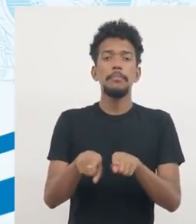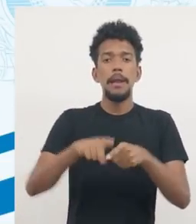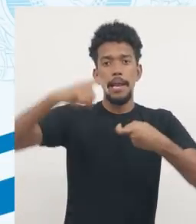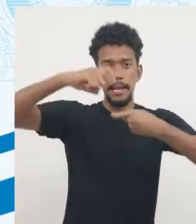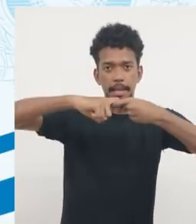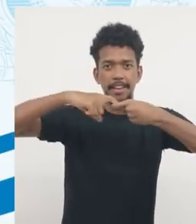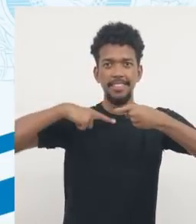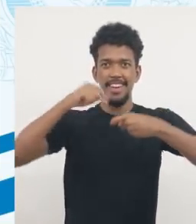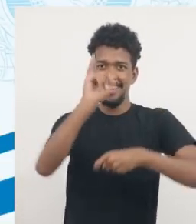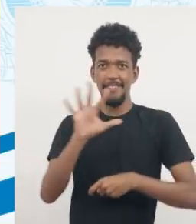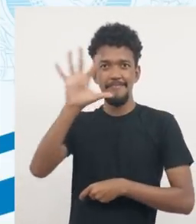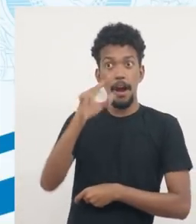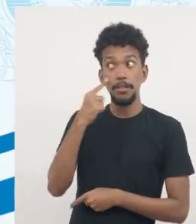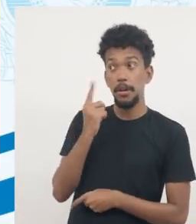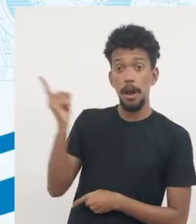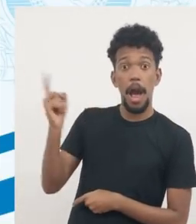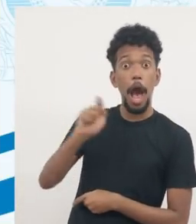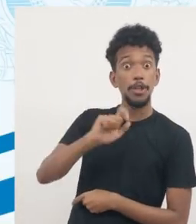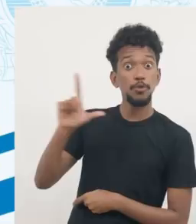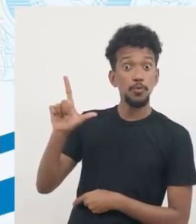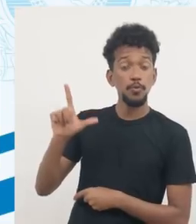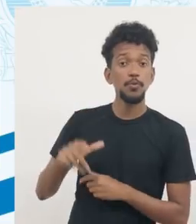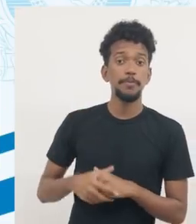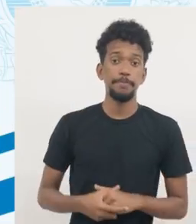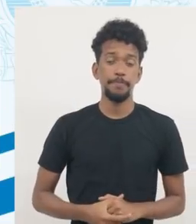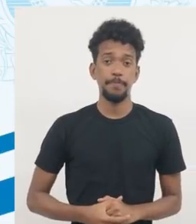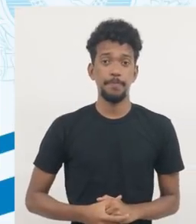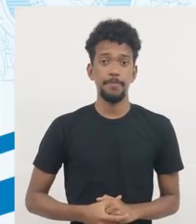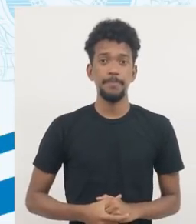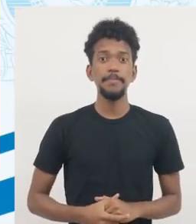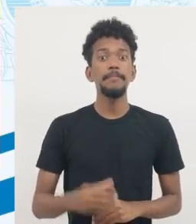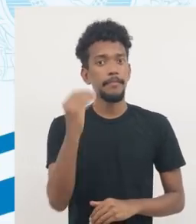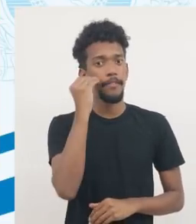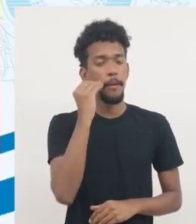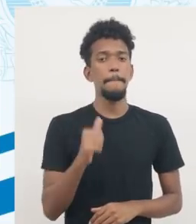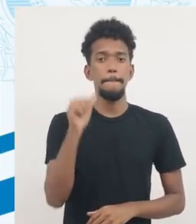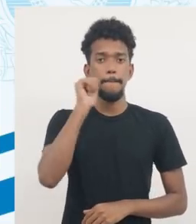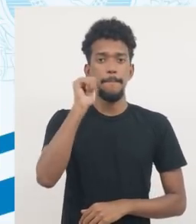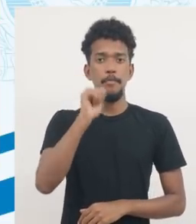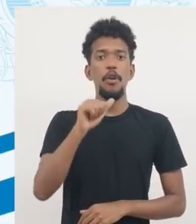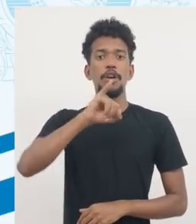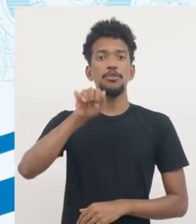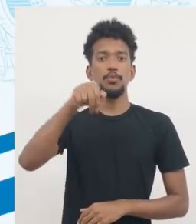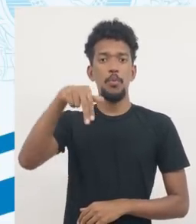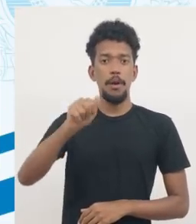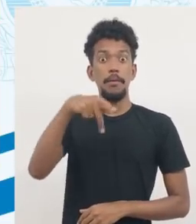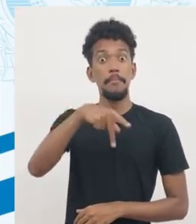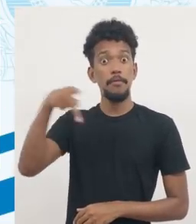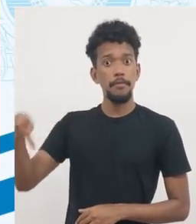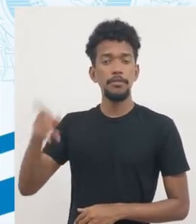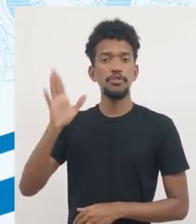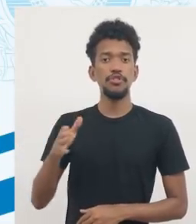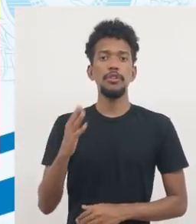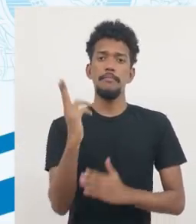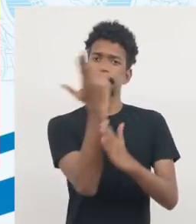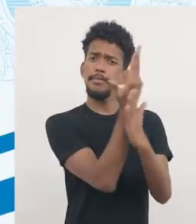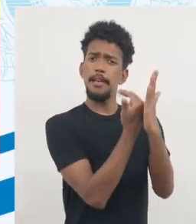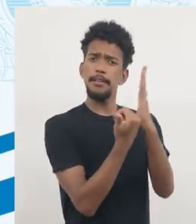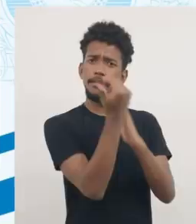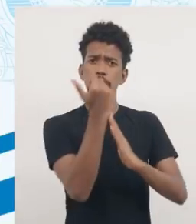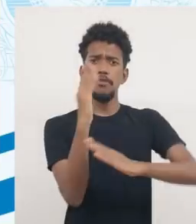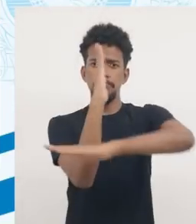também aparece na sua tela. Vejamos, a professora Joana desenhou um polígono no